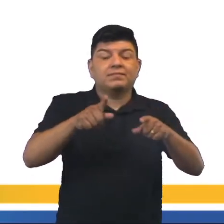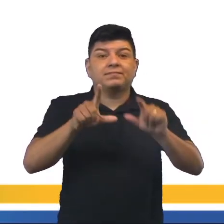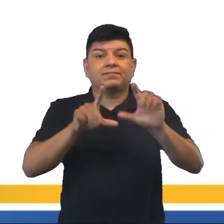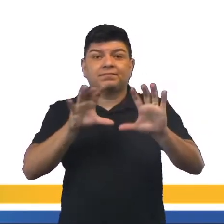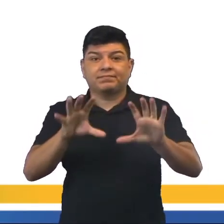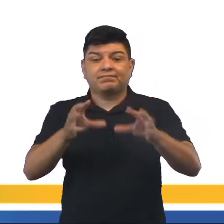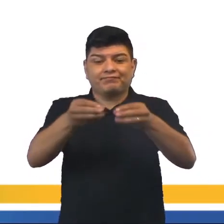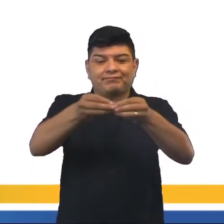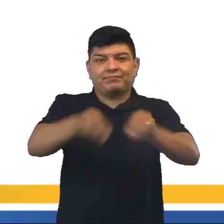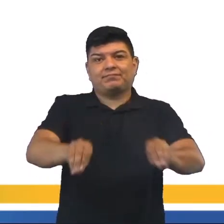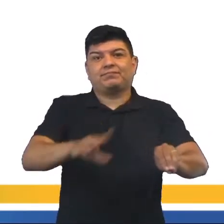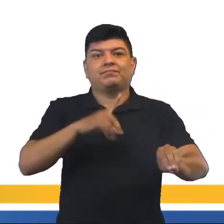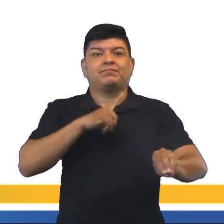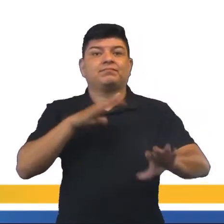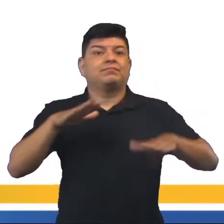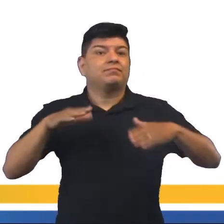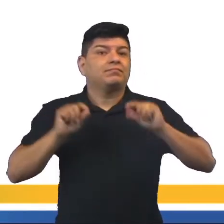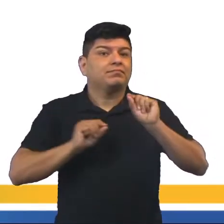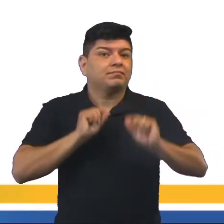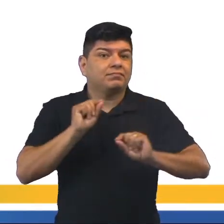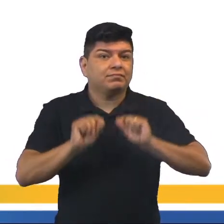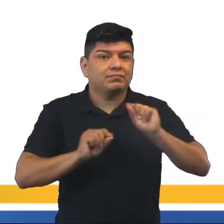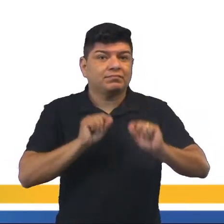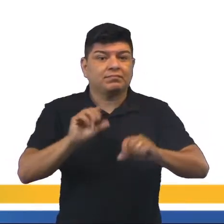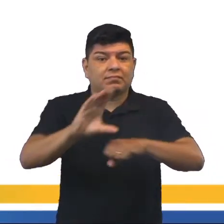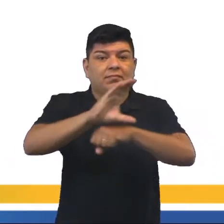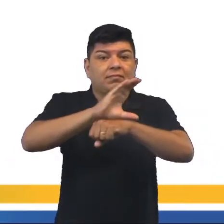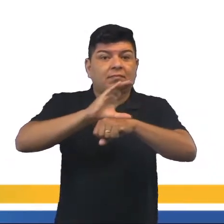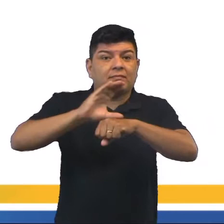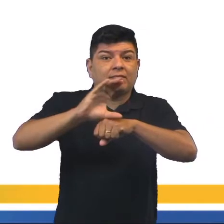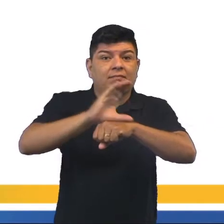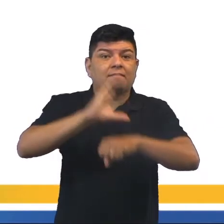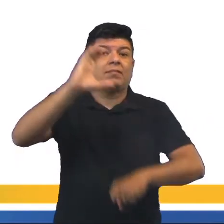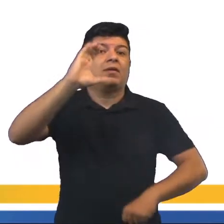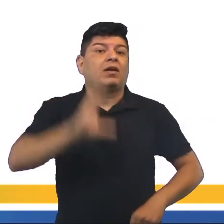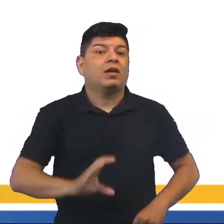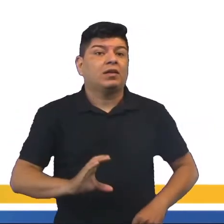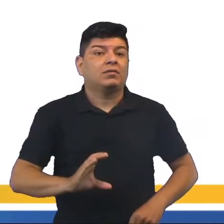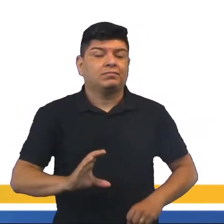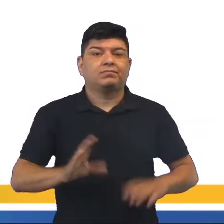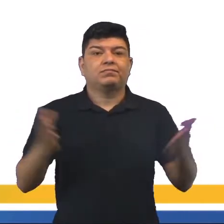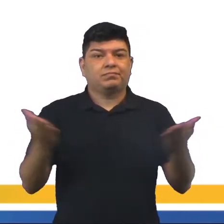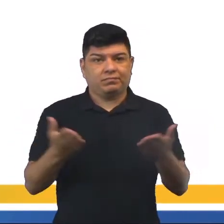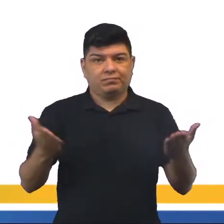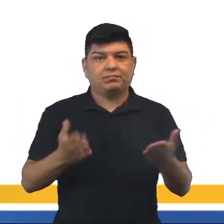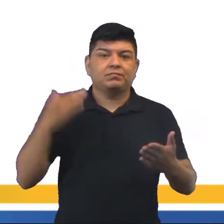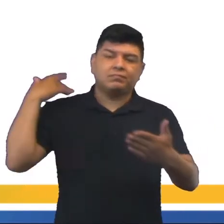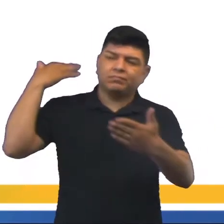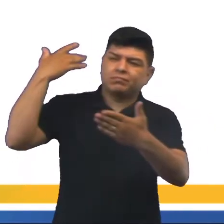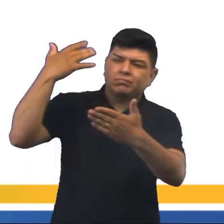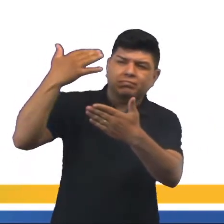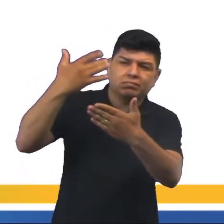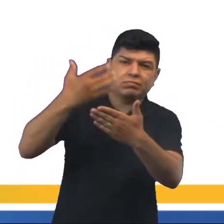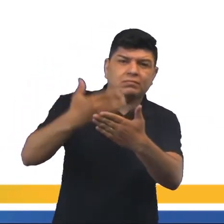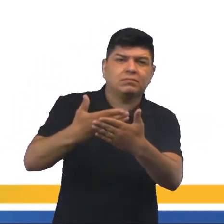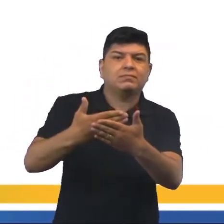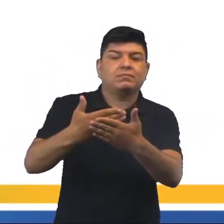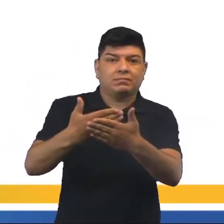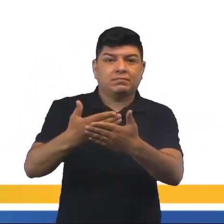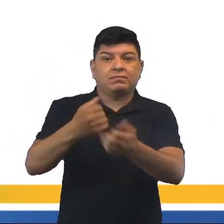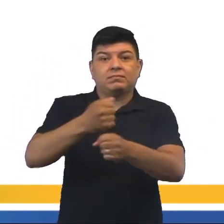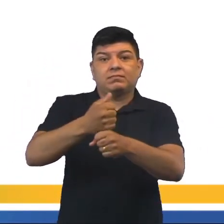como consequência, né, a Constituição Cidadã, que é a Constituição vigente no Brasil até hoje.